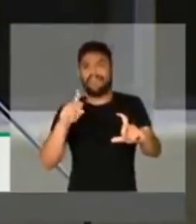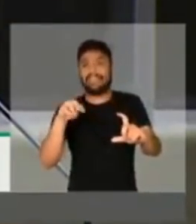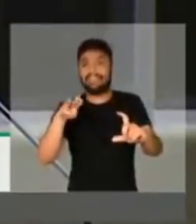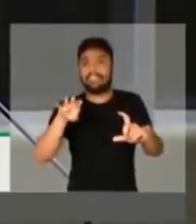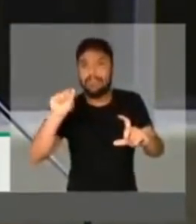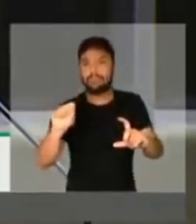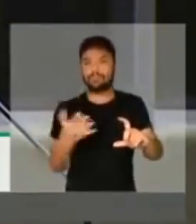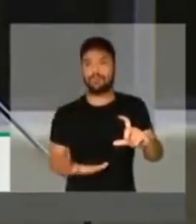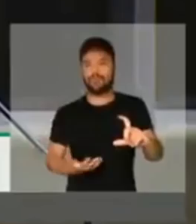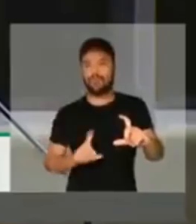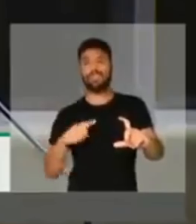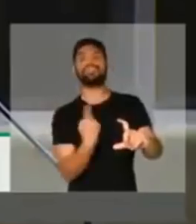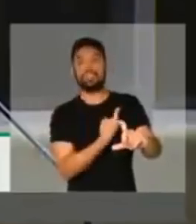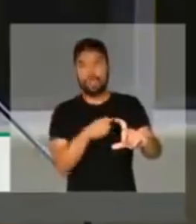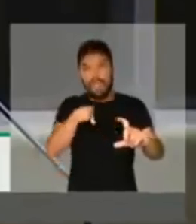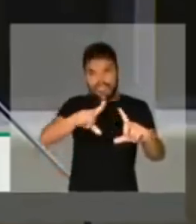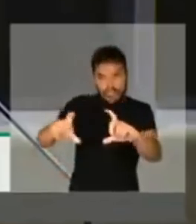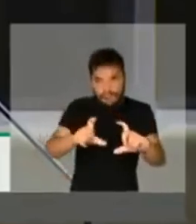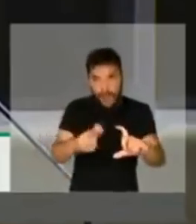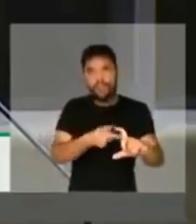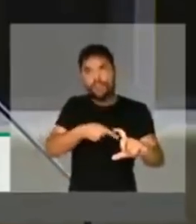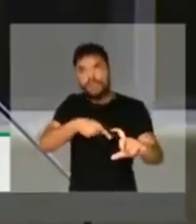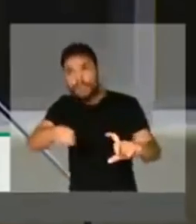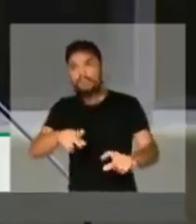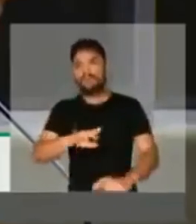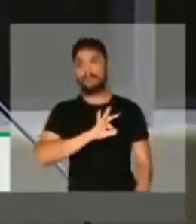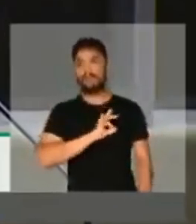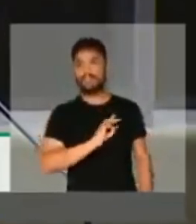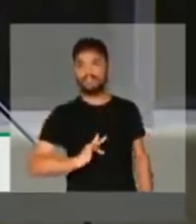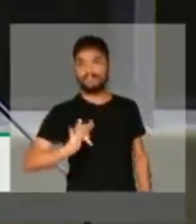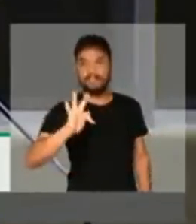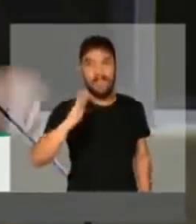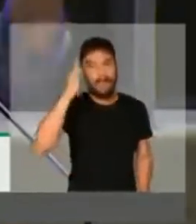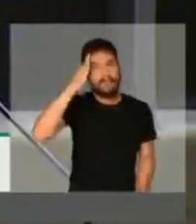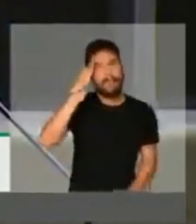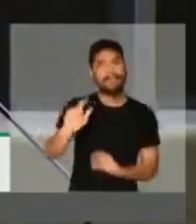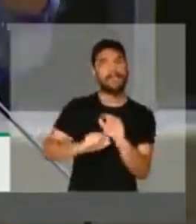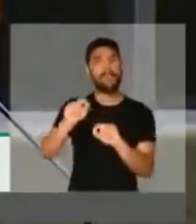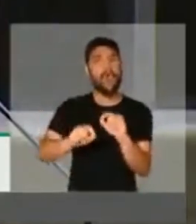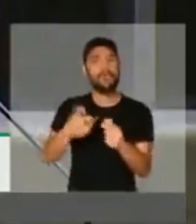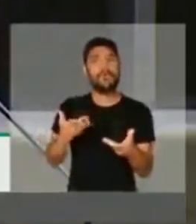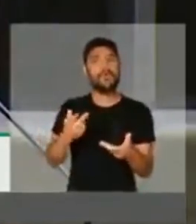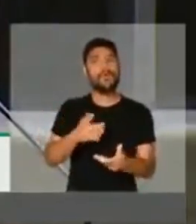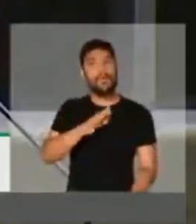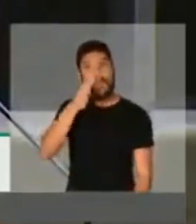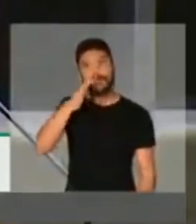vamos representar na Polícia Federal para investigar os autores dessas fotos, que